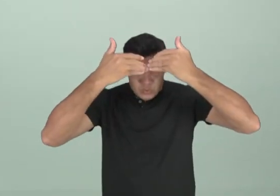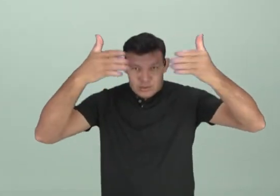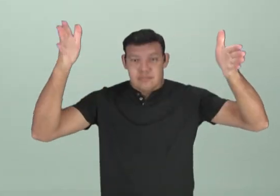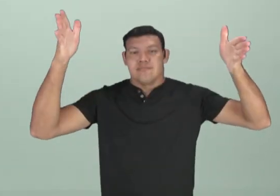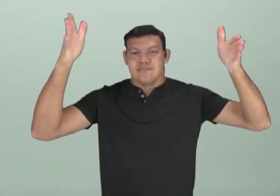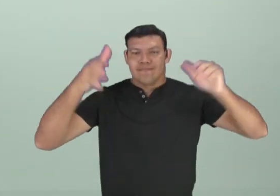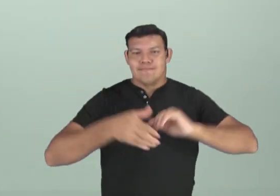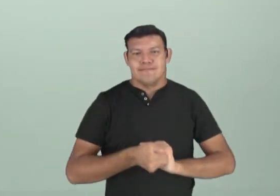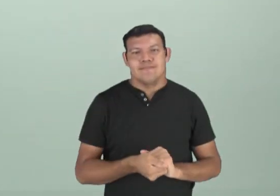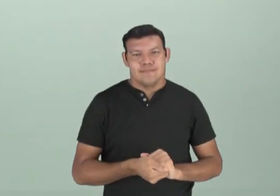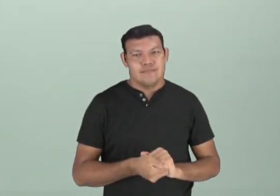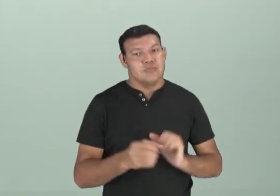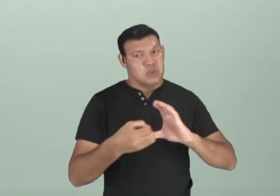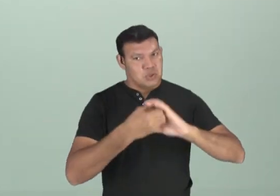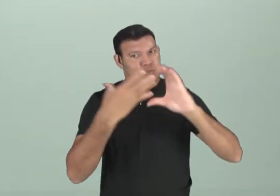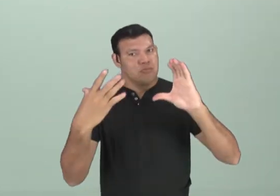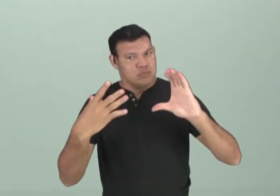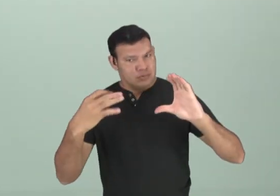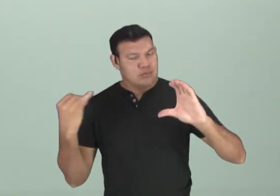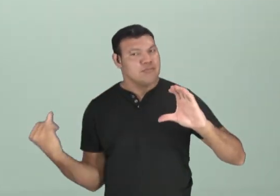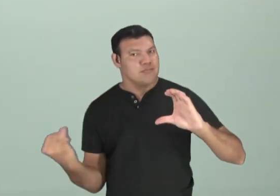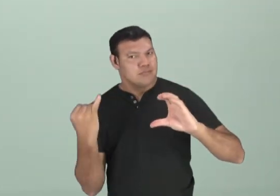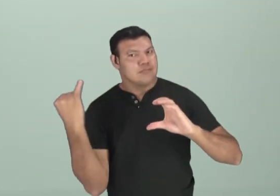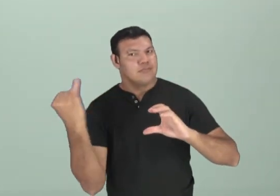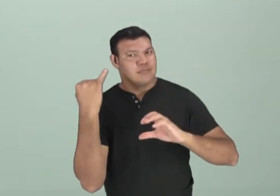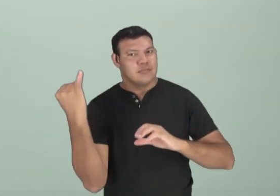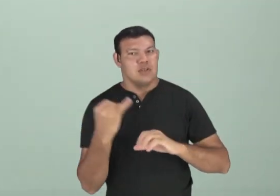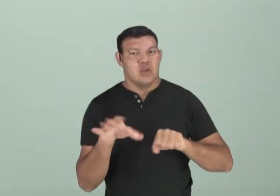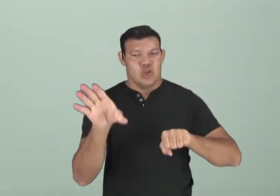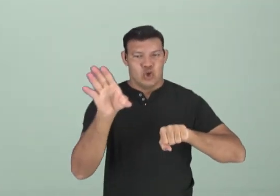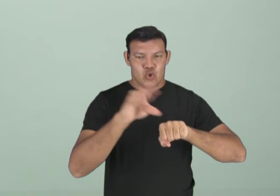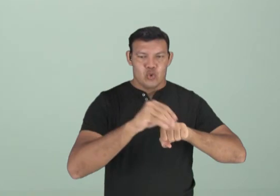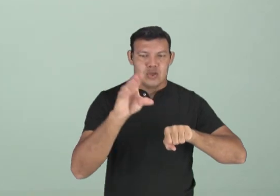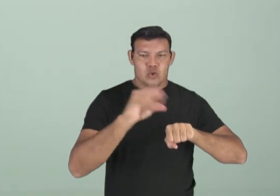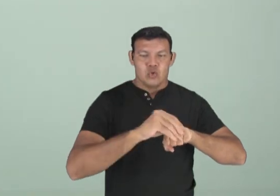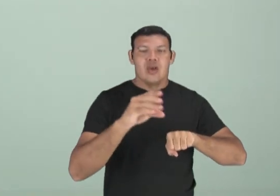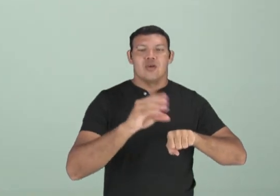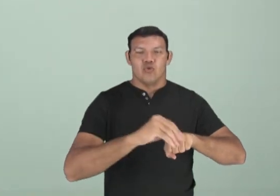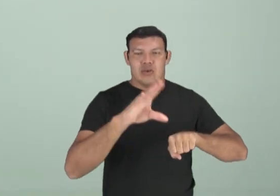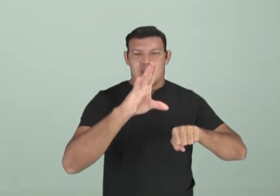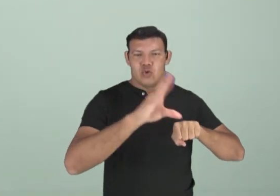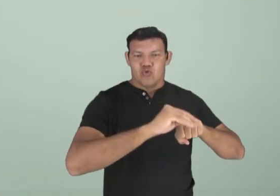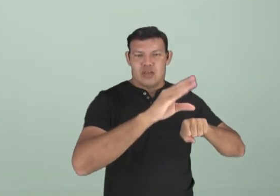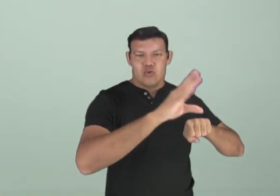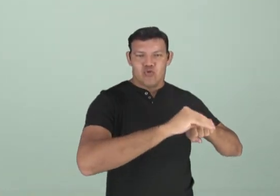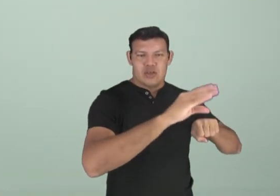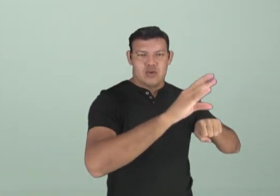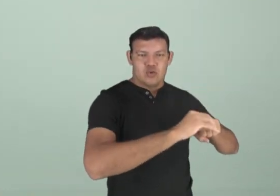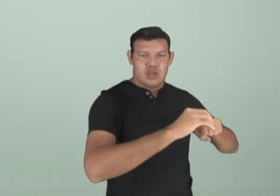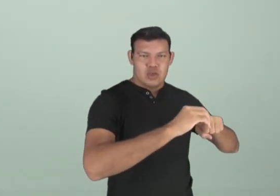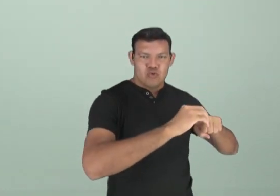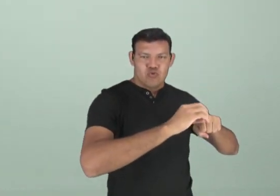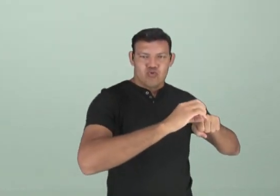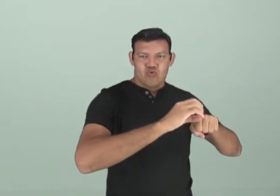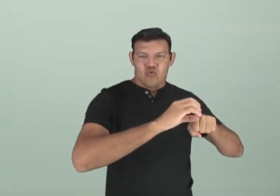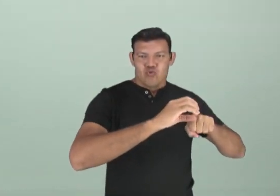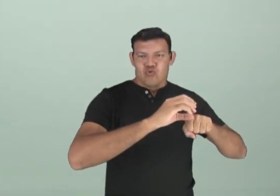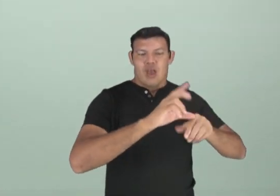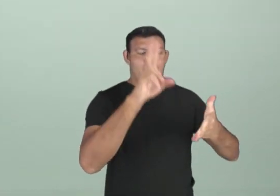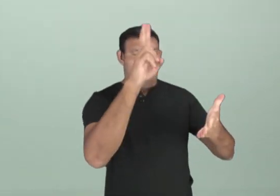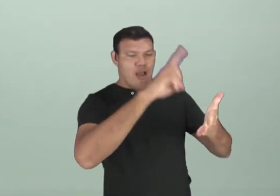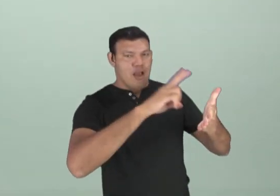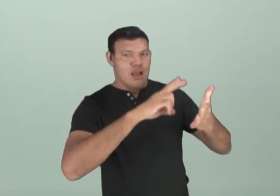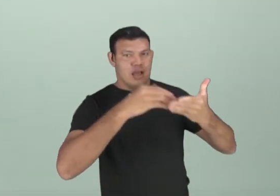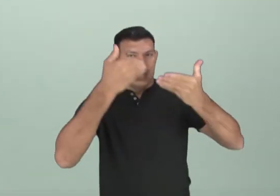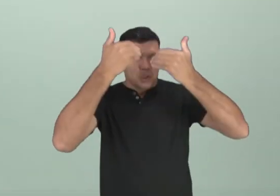tem essa grande característica. Quanto mais você conhece, quanto mais você lê, mais você